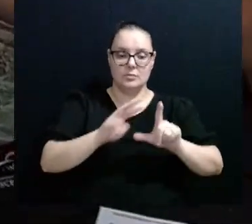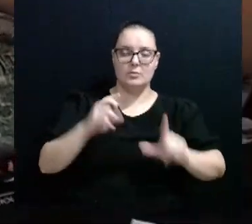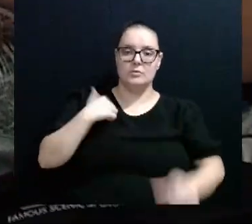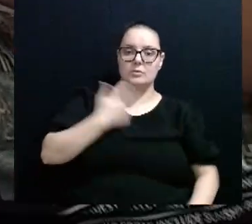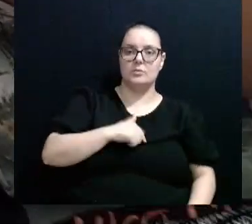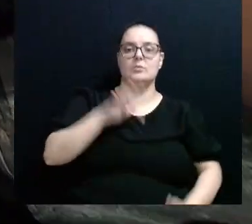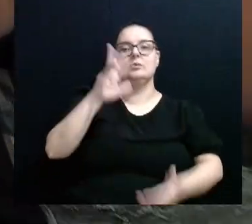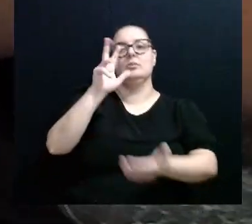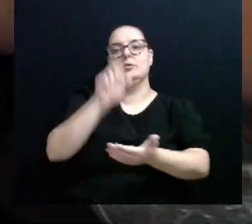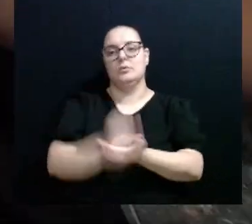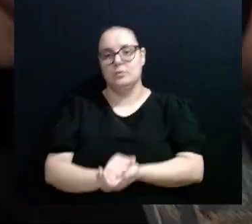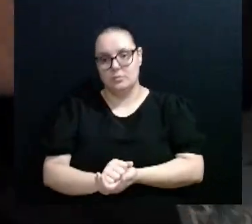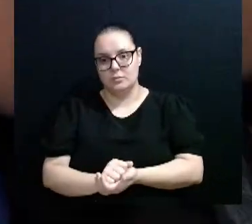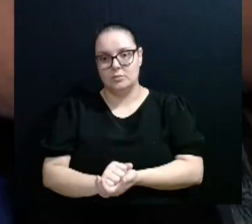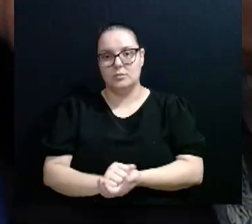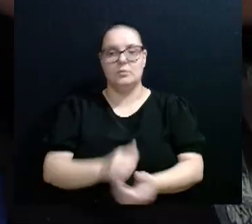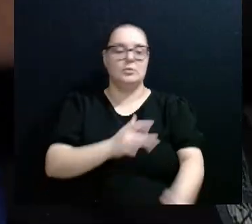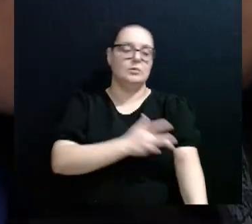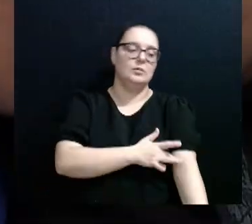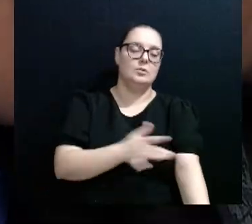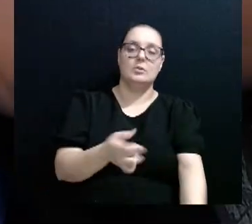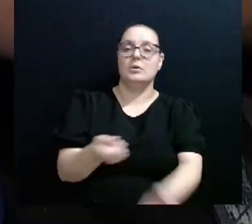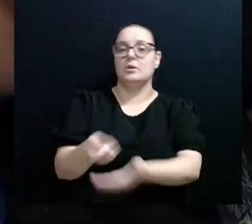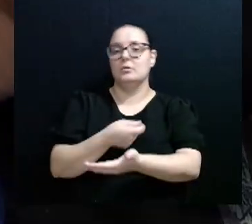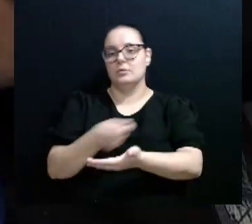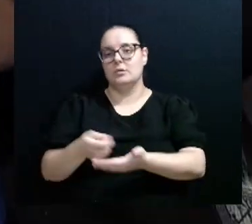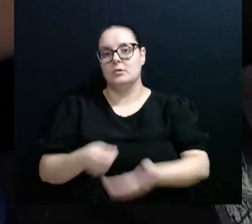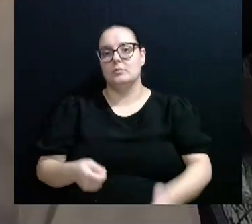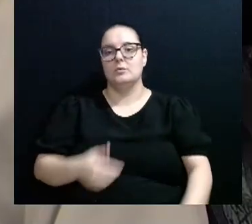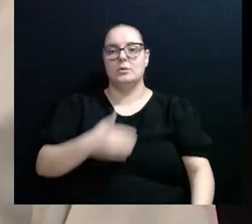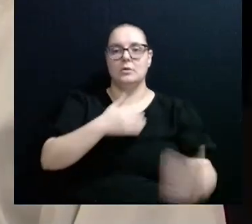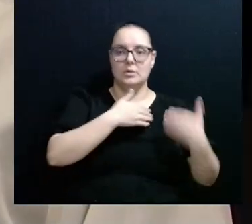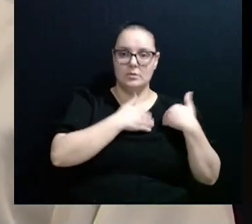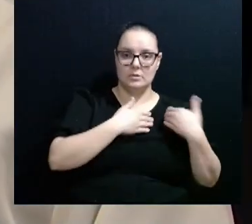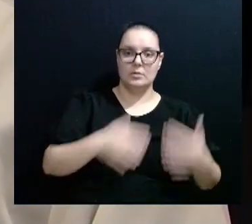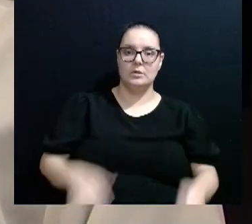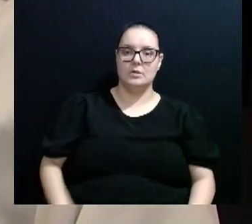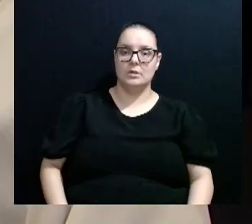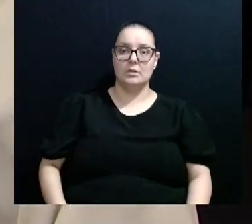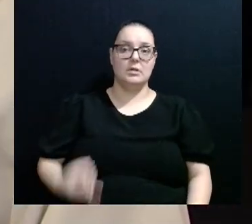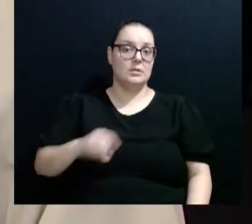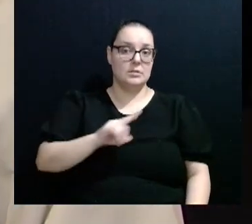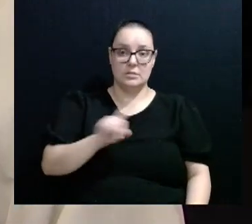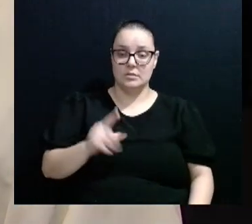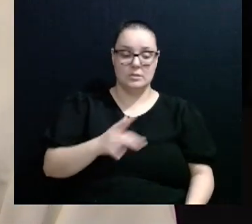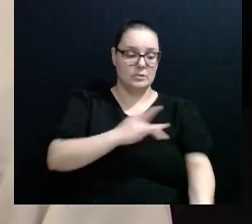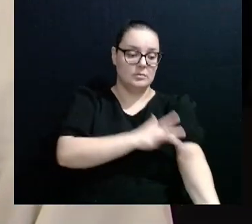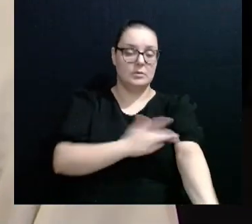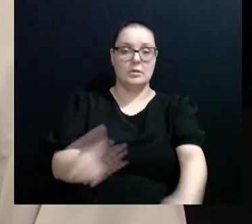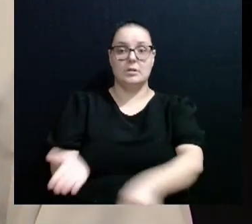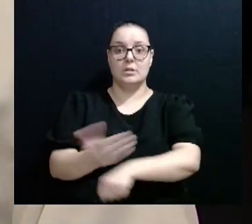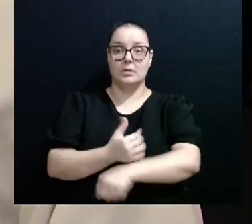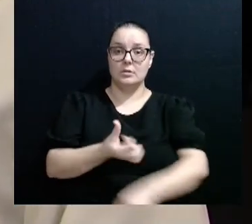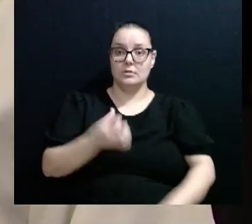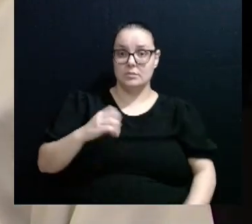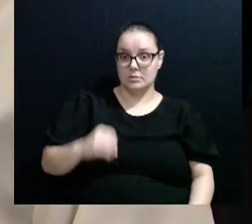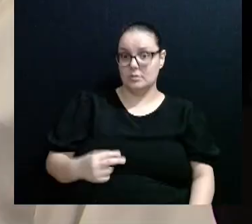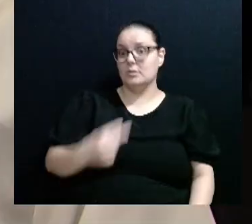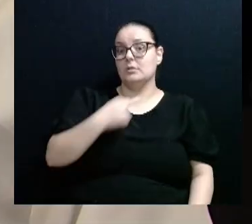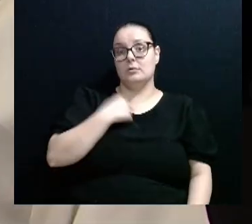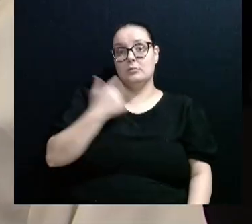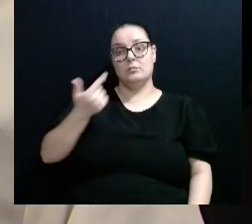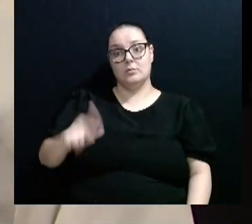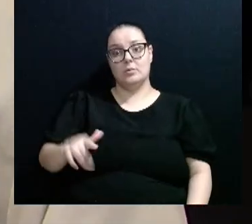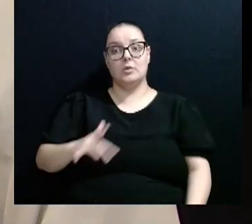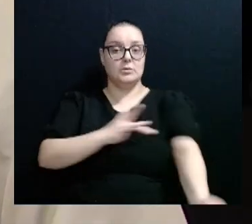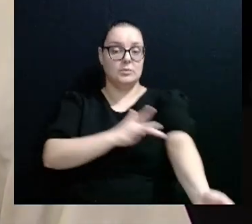o doador trazer assinado pelo responsável. E se não fez nenhuma doação antes dos 60 anos de idade, não pode continuar doando. Mas caso já tenha